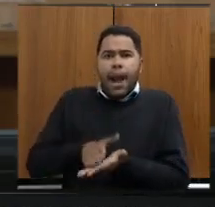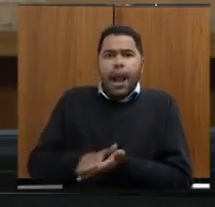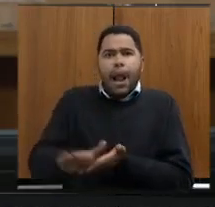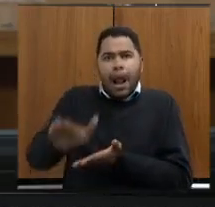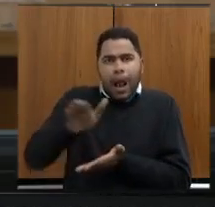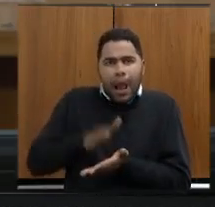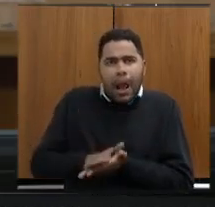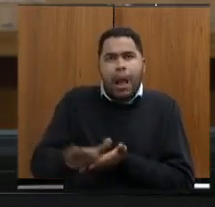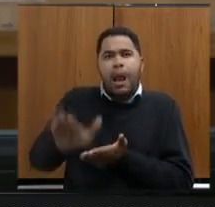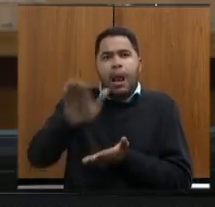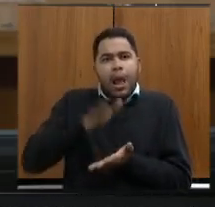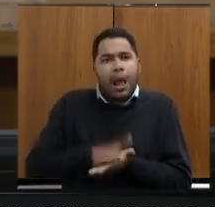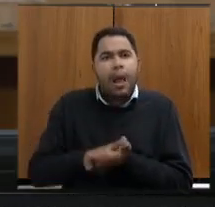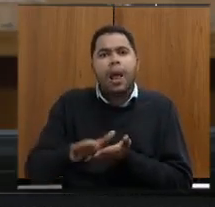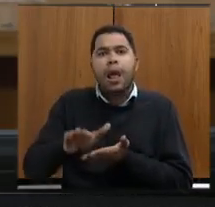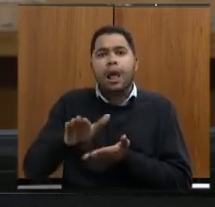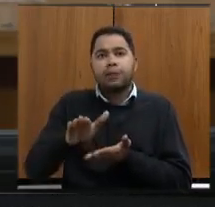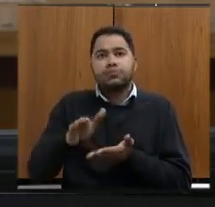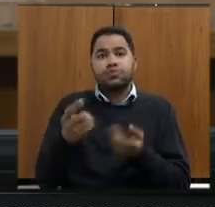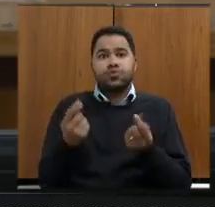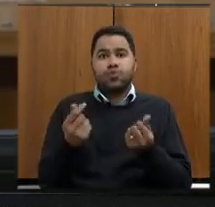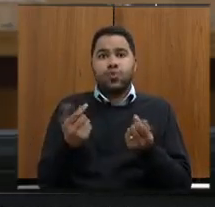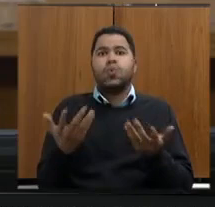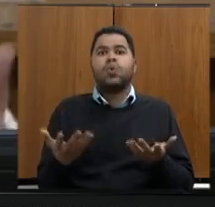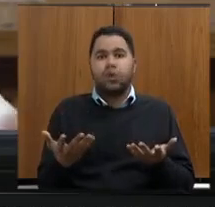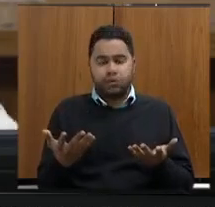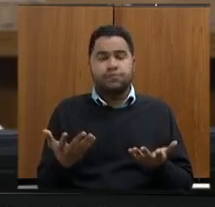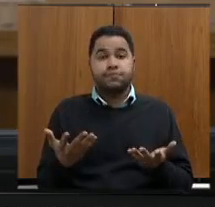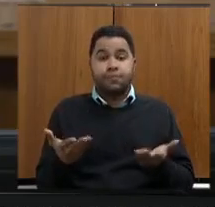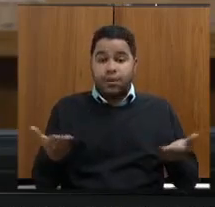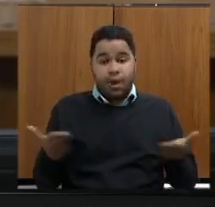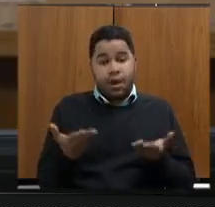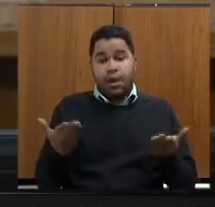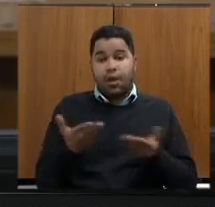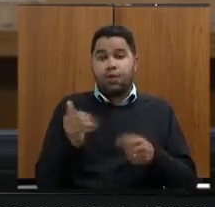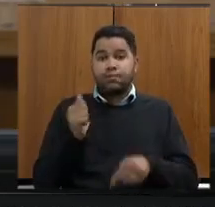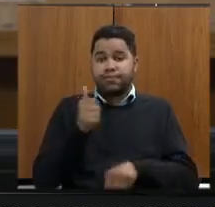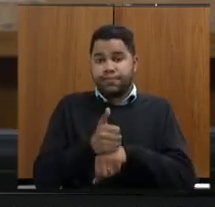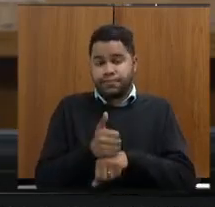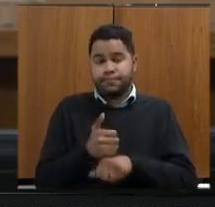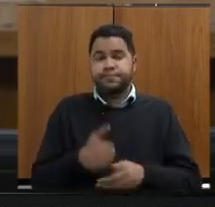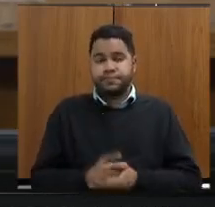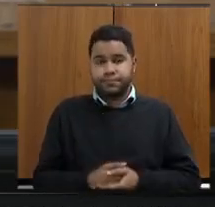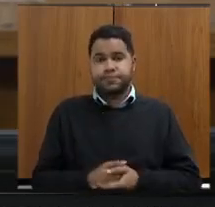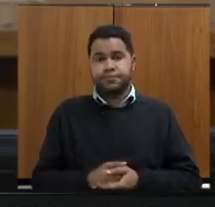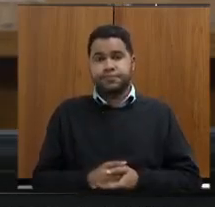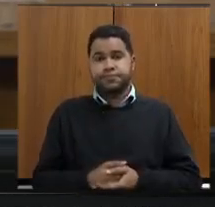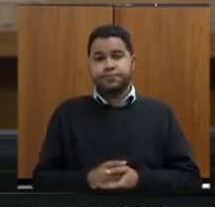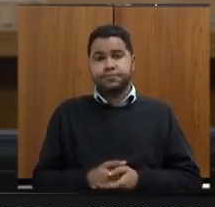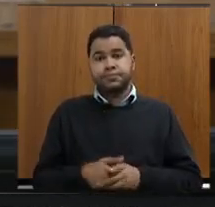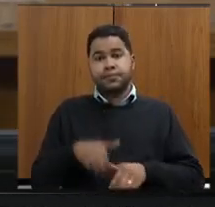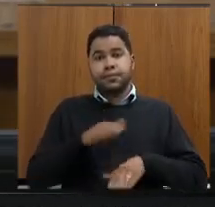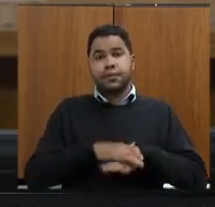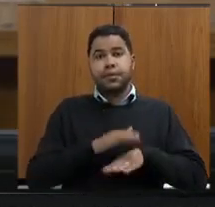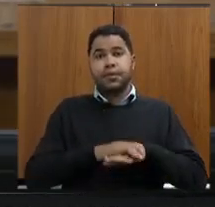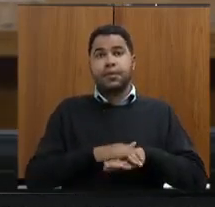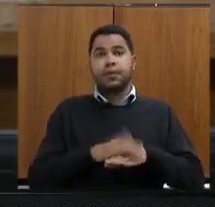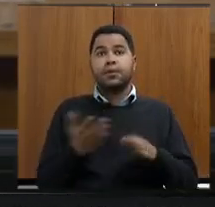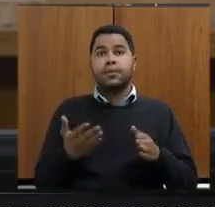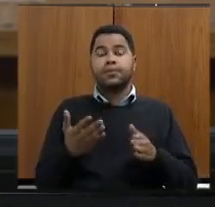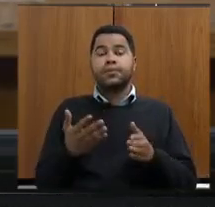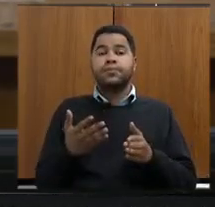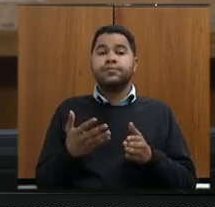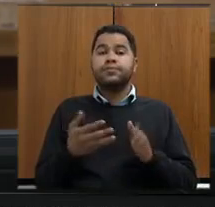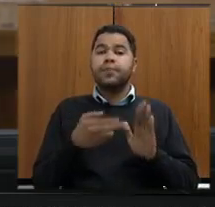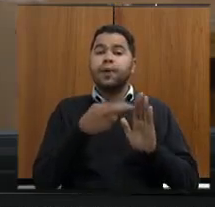nome aos cofres públicos que o que será agora compensado pela leite dos pela